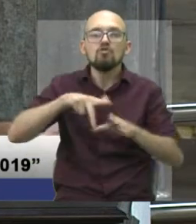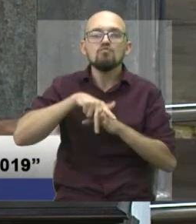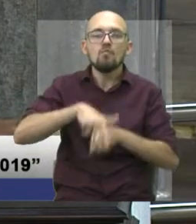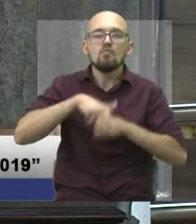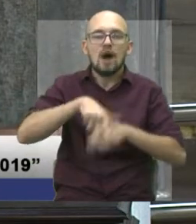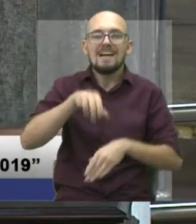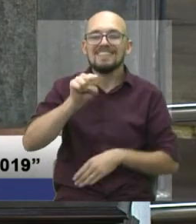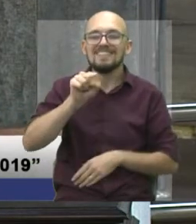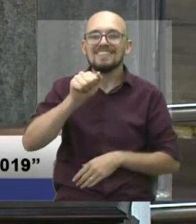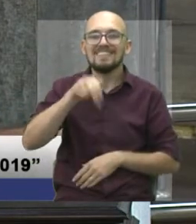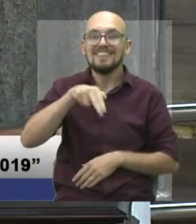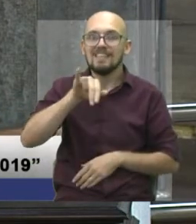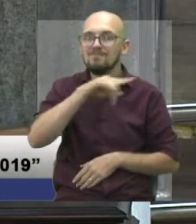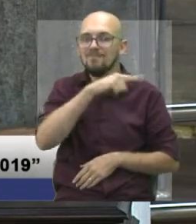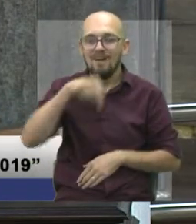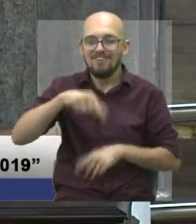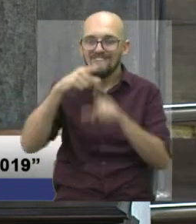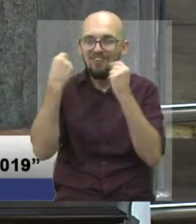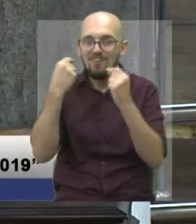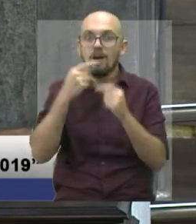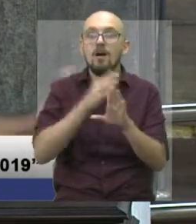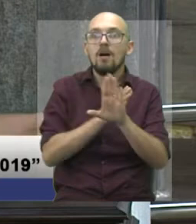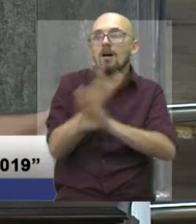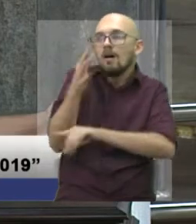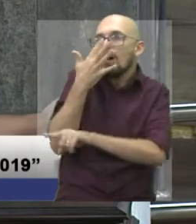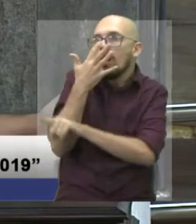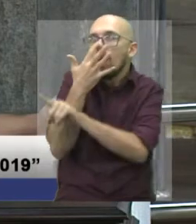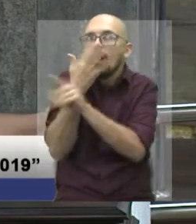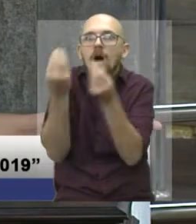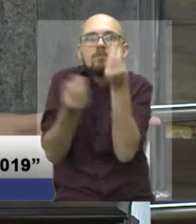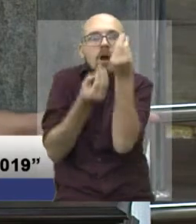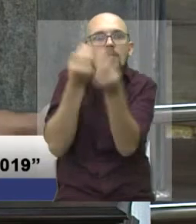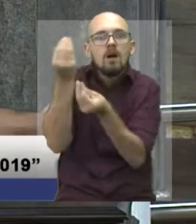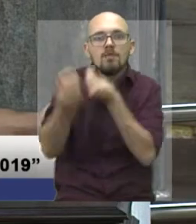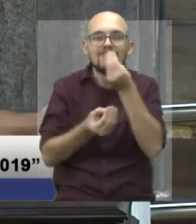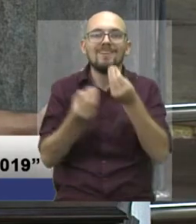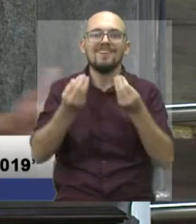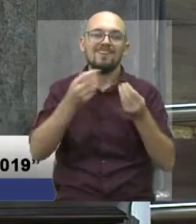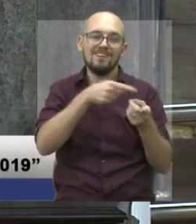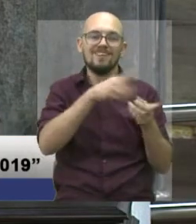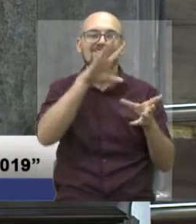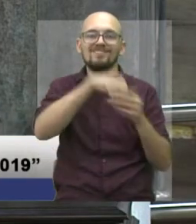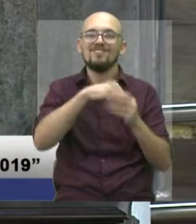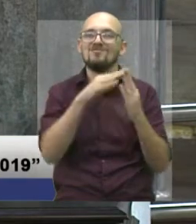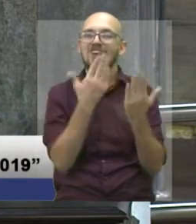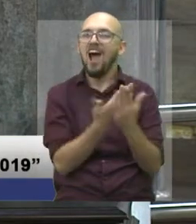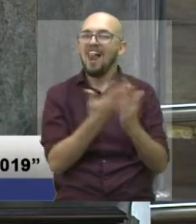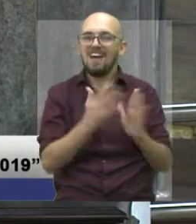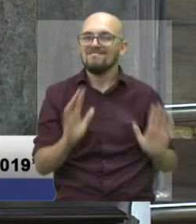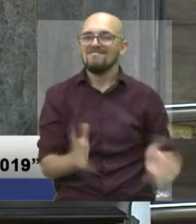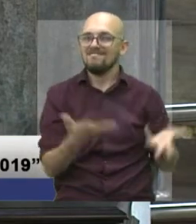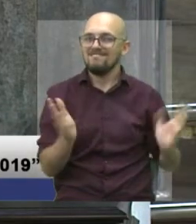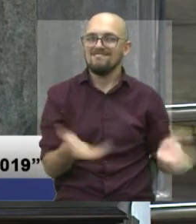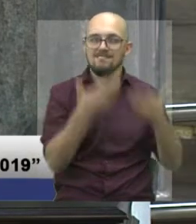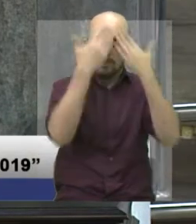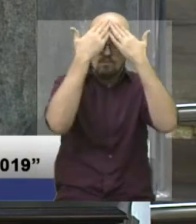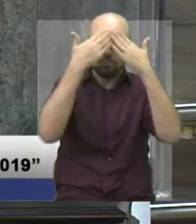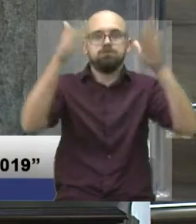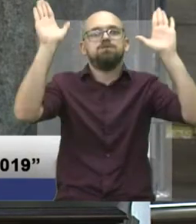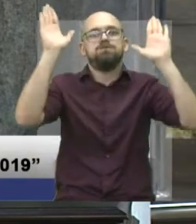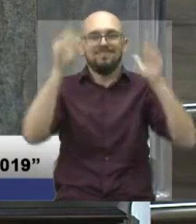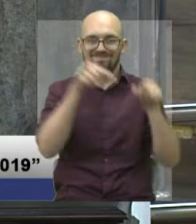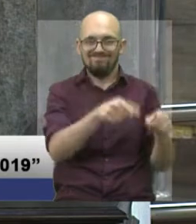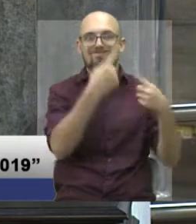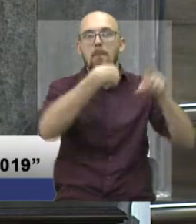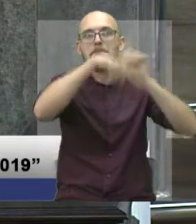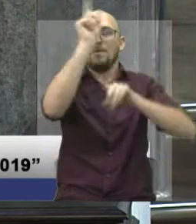uma possibilidade de conquistar espaço na sociedade, né? Então você vê como que esse trabalho desenvolvido em